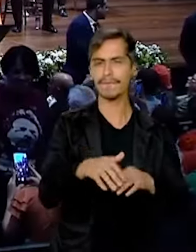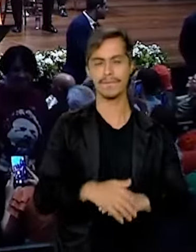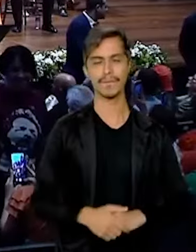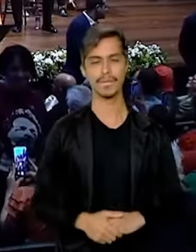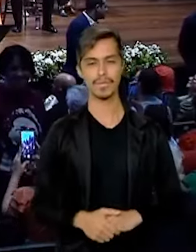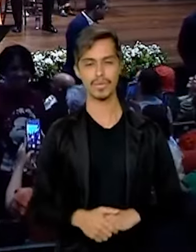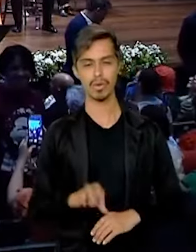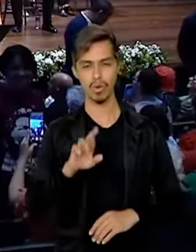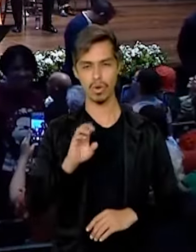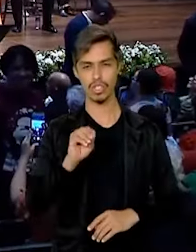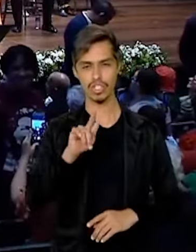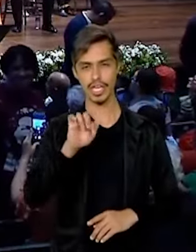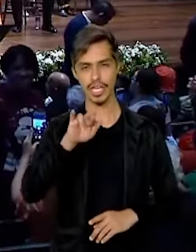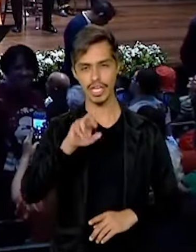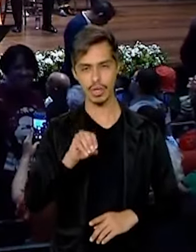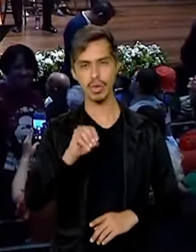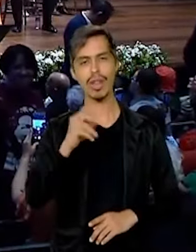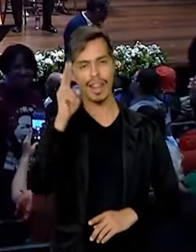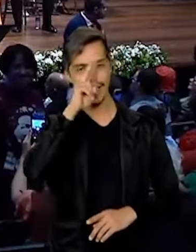lembra.